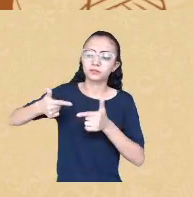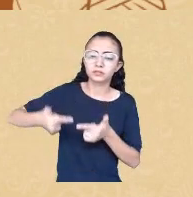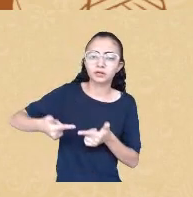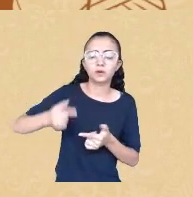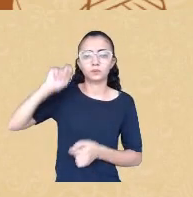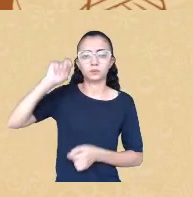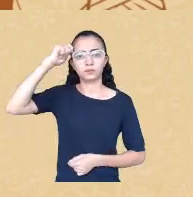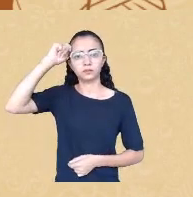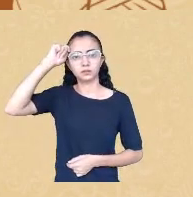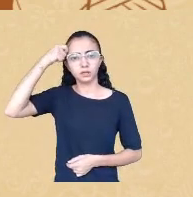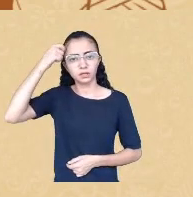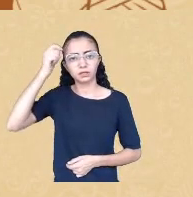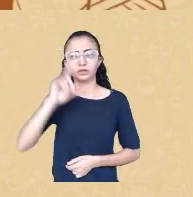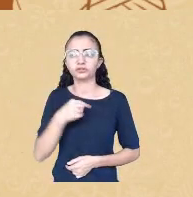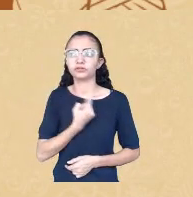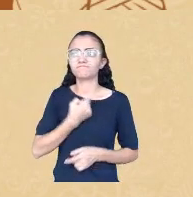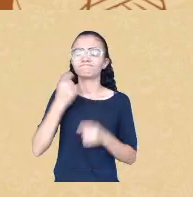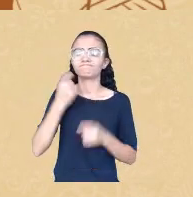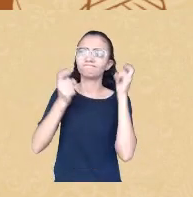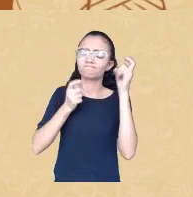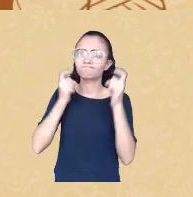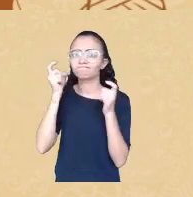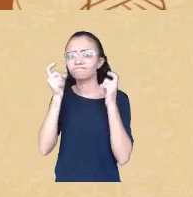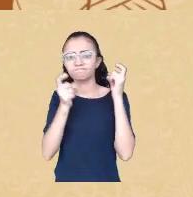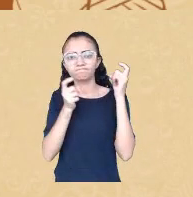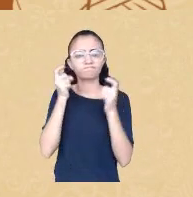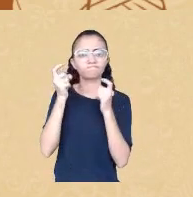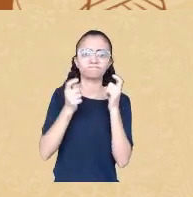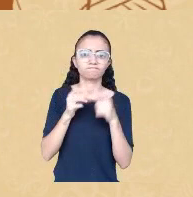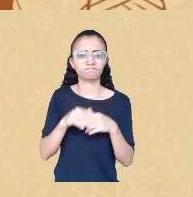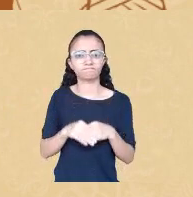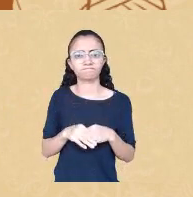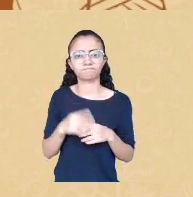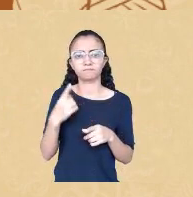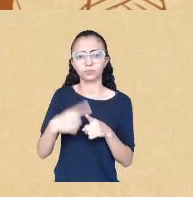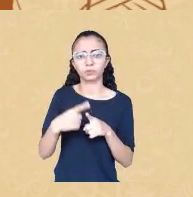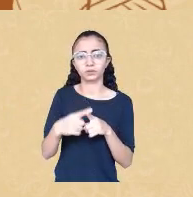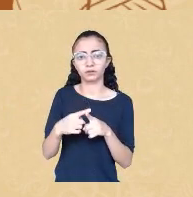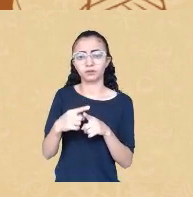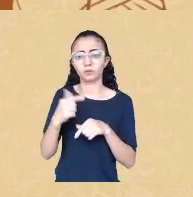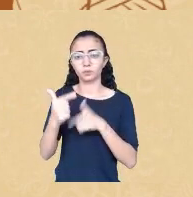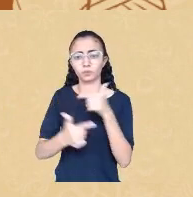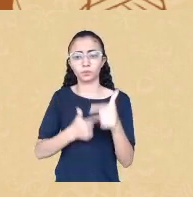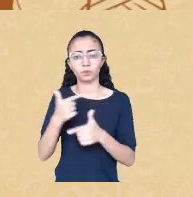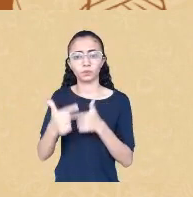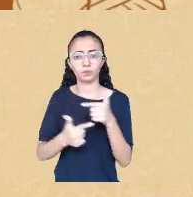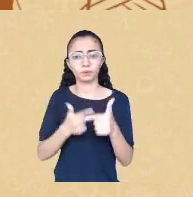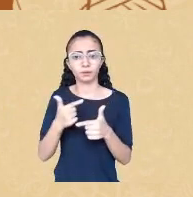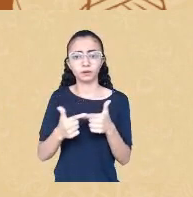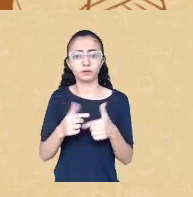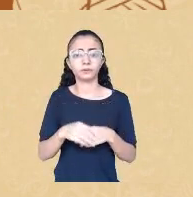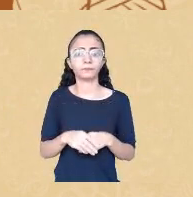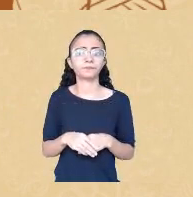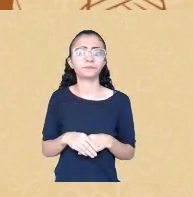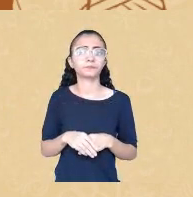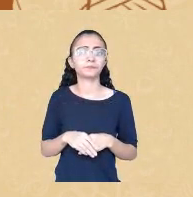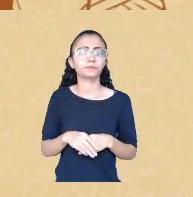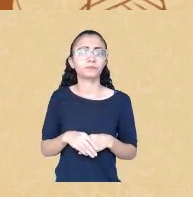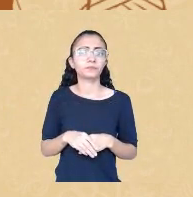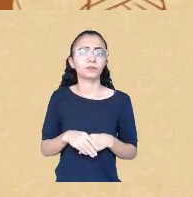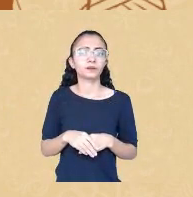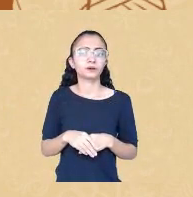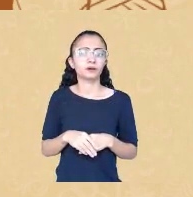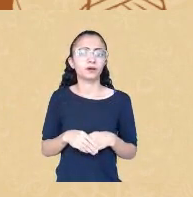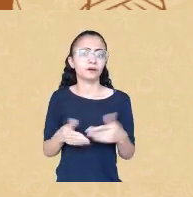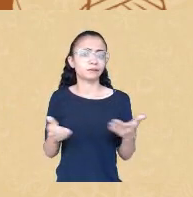e assim, fizemos um trabalho que, com certeza, não é perfeito, como nada nessa vida é perfeita, mas,